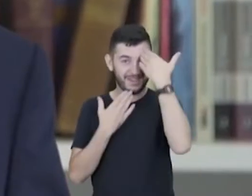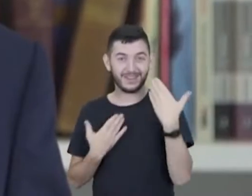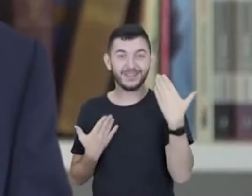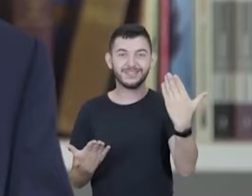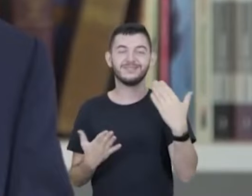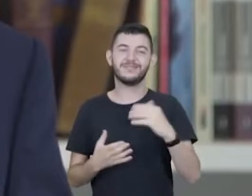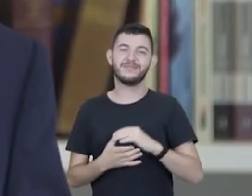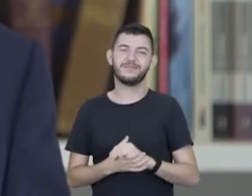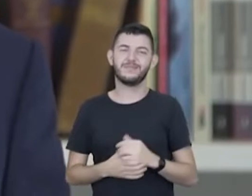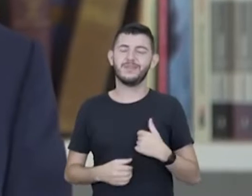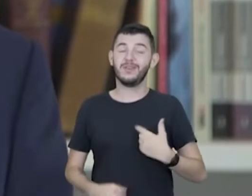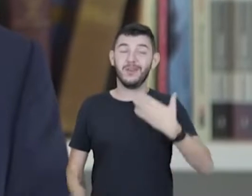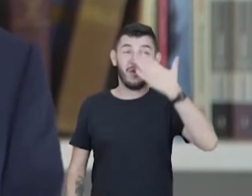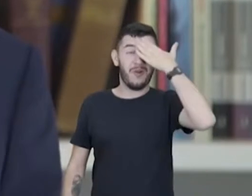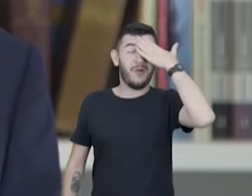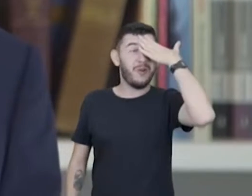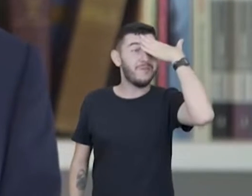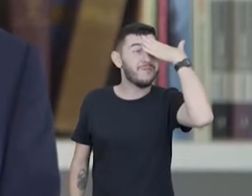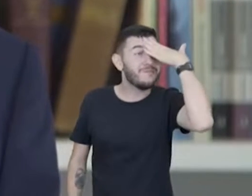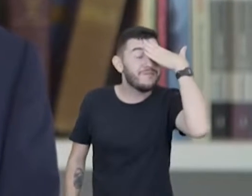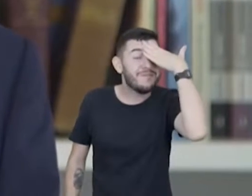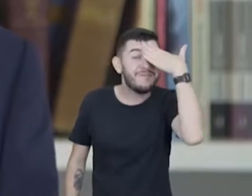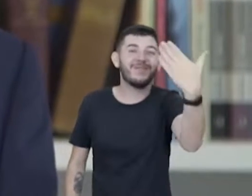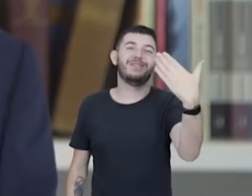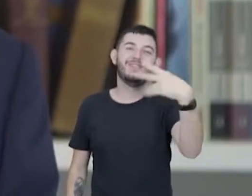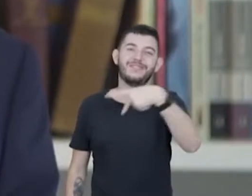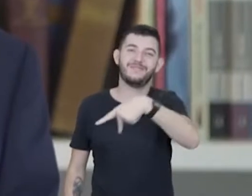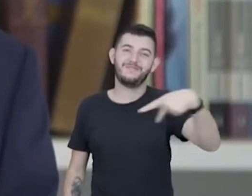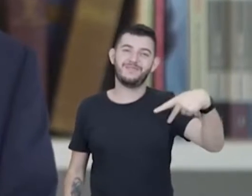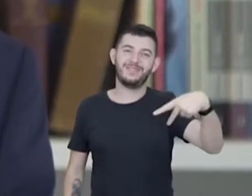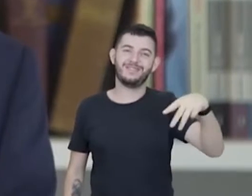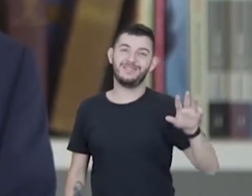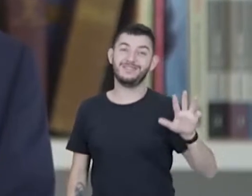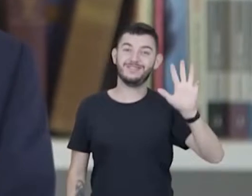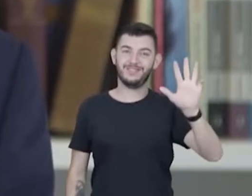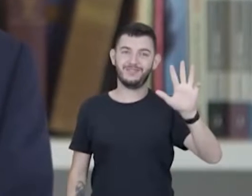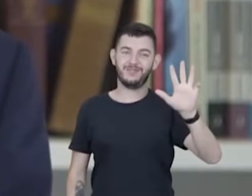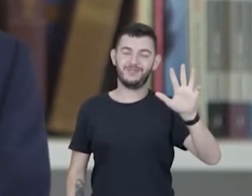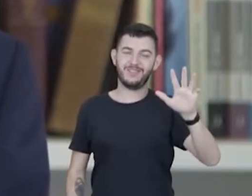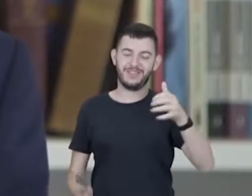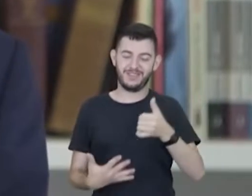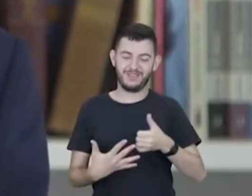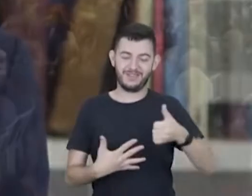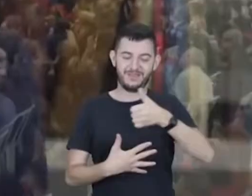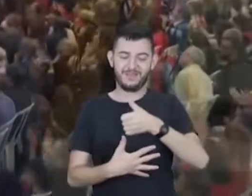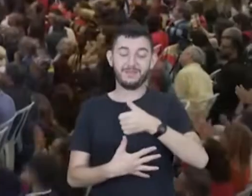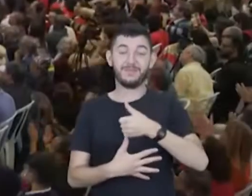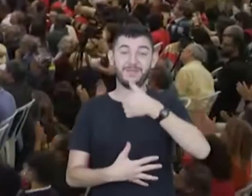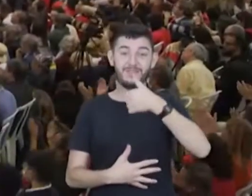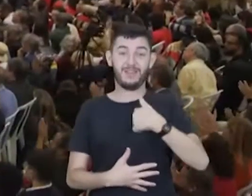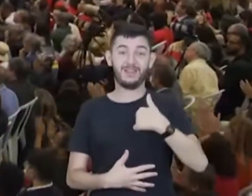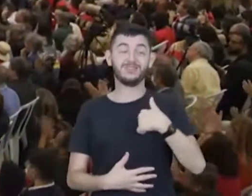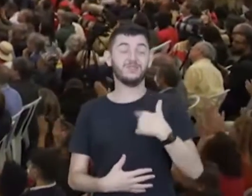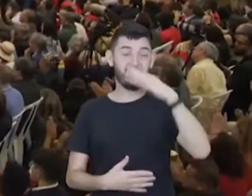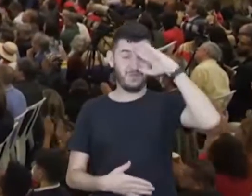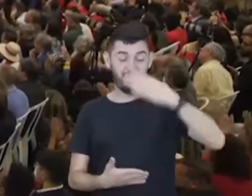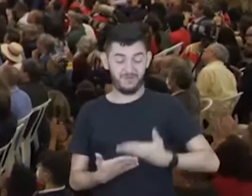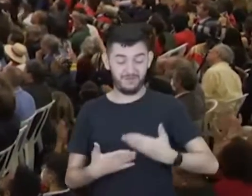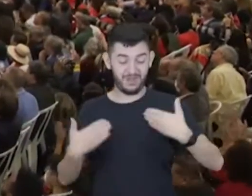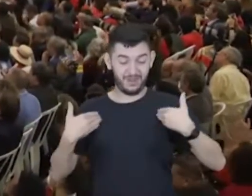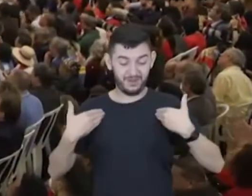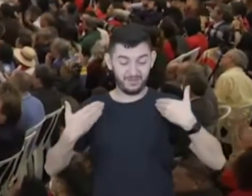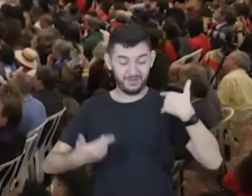presidente Lula por me dar o privilégio da sua confiança presidente